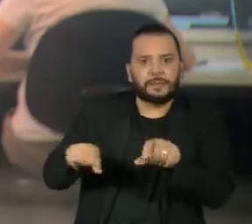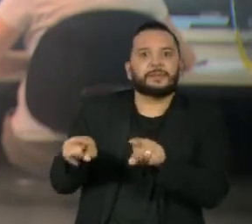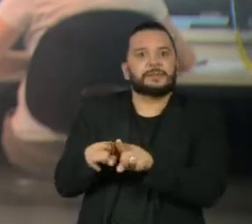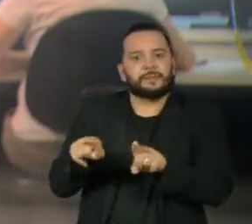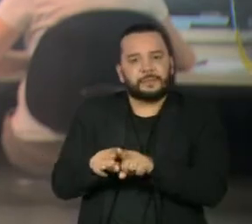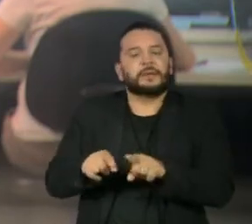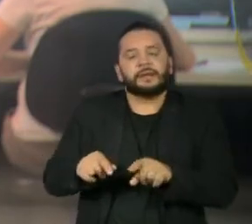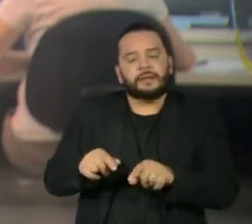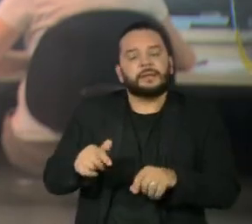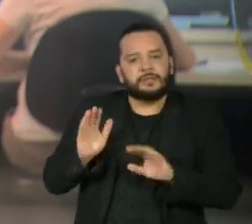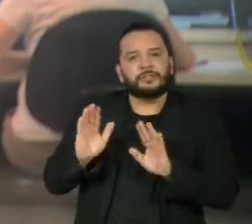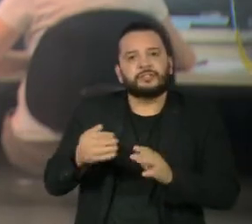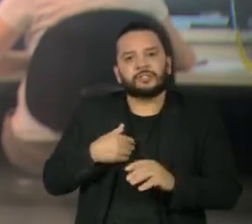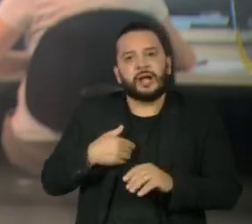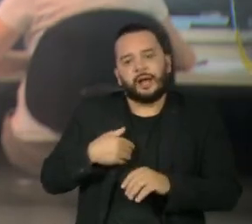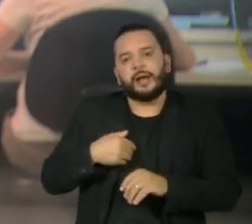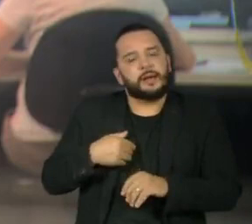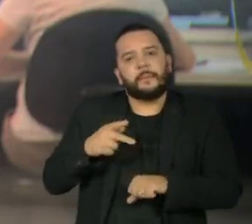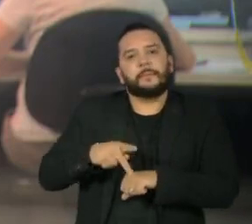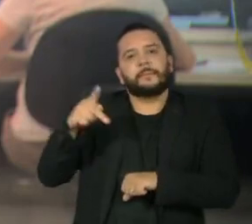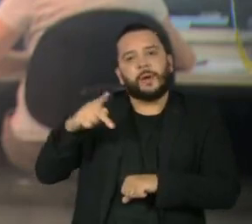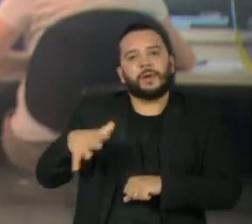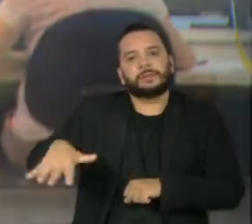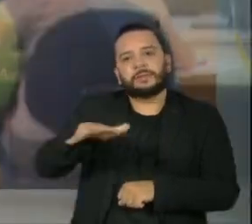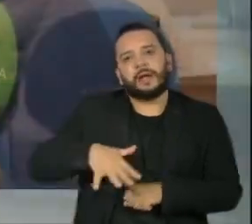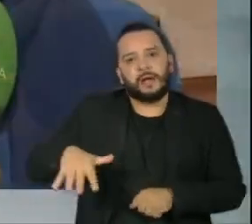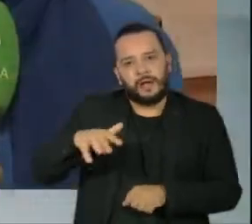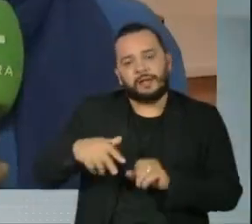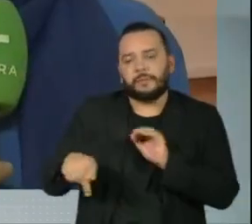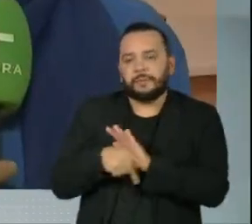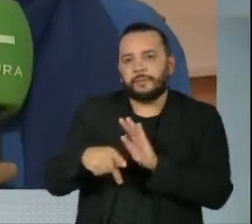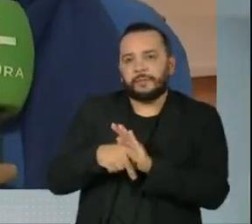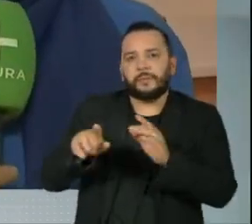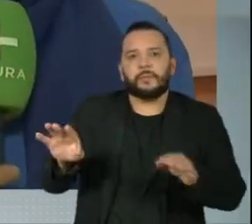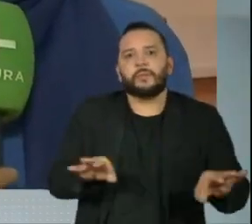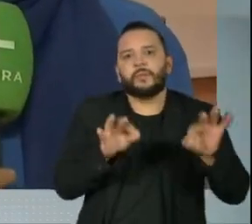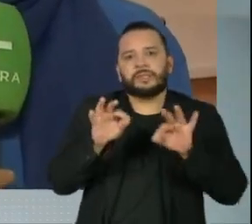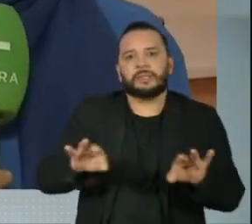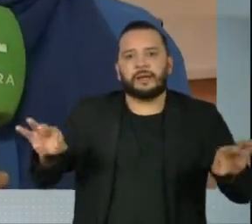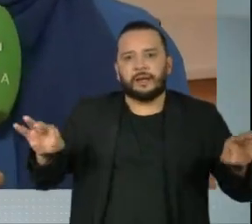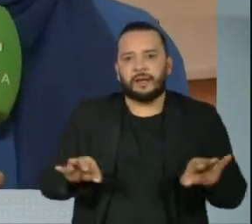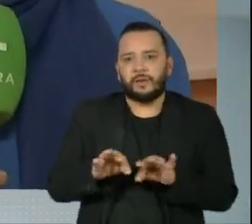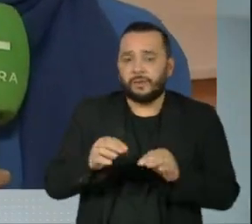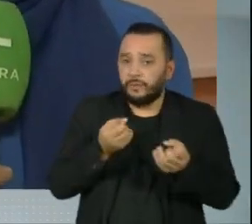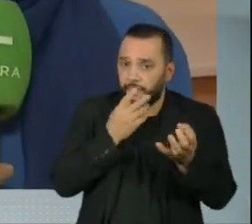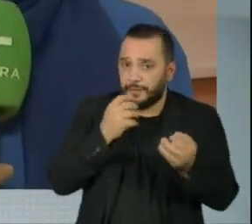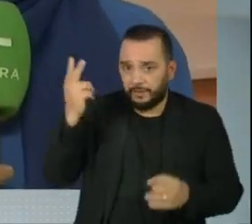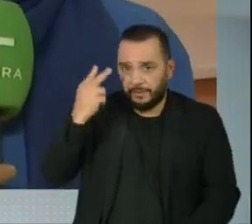musical. Quem tem mais informações para a gente é a repórter Maria Manso. Boa tarde, Maria.